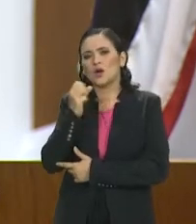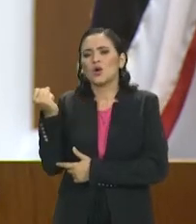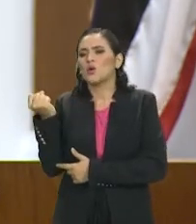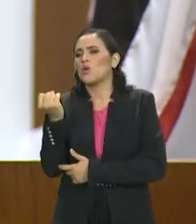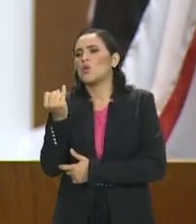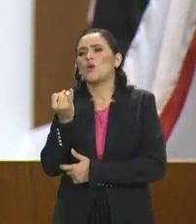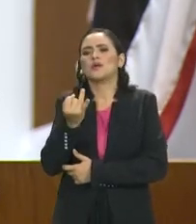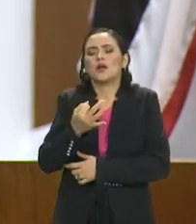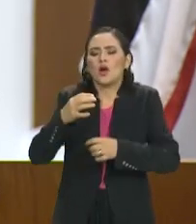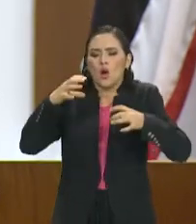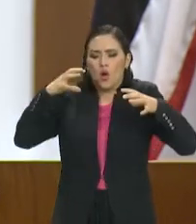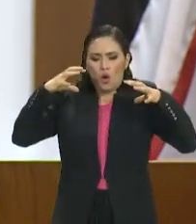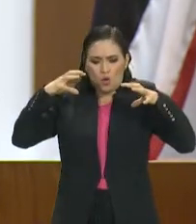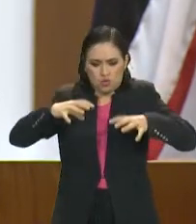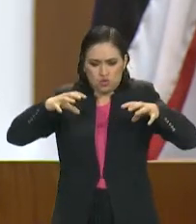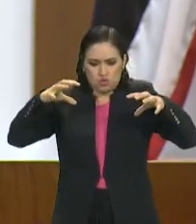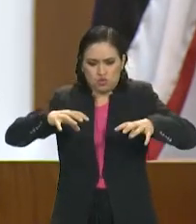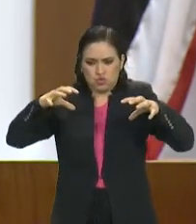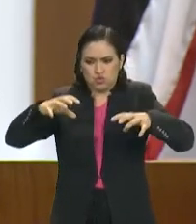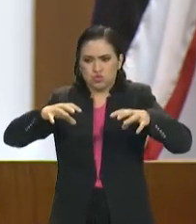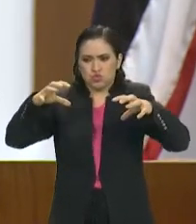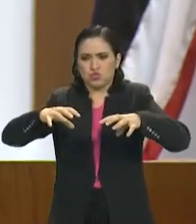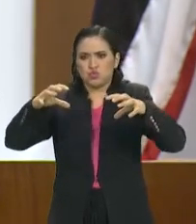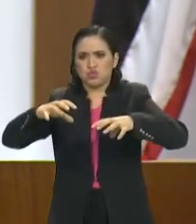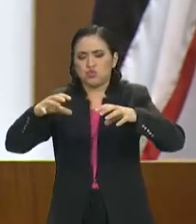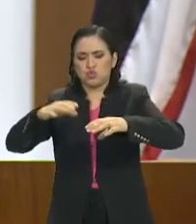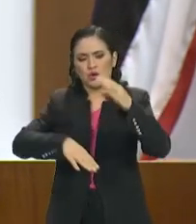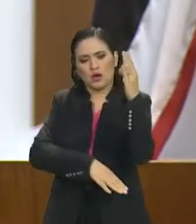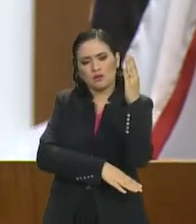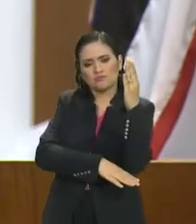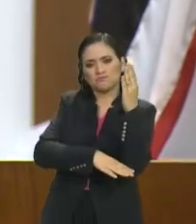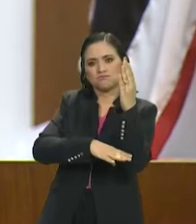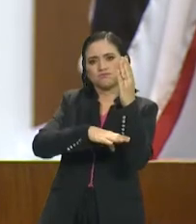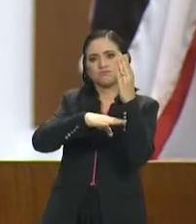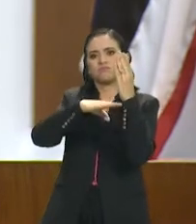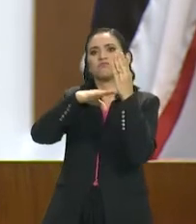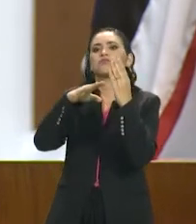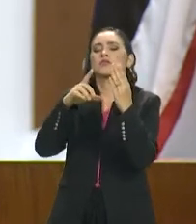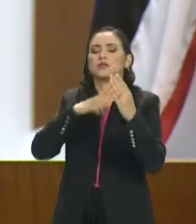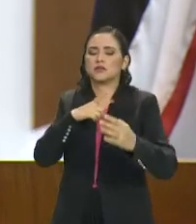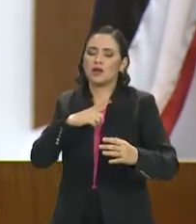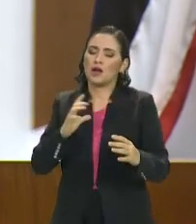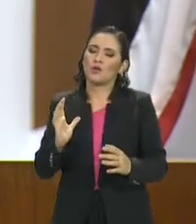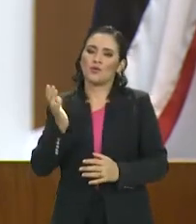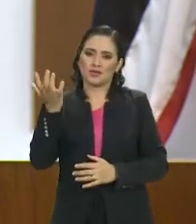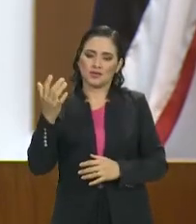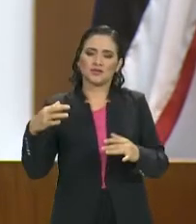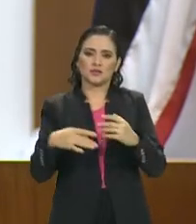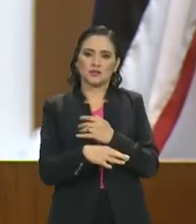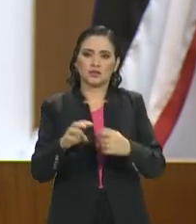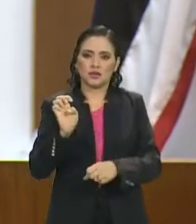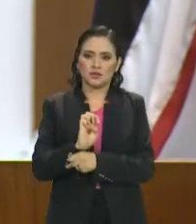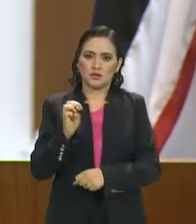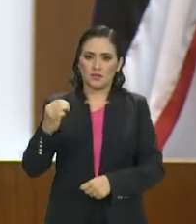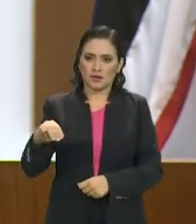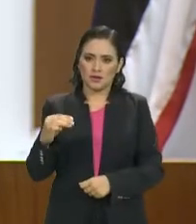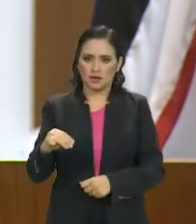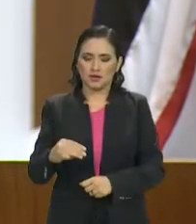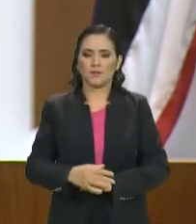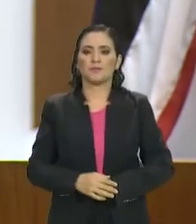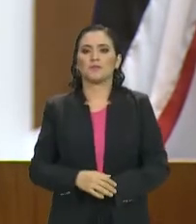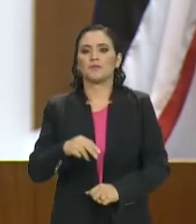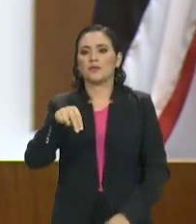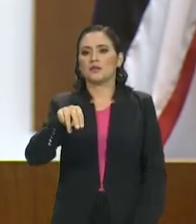de alagamentos, de enchentes que estão havendo nas cidades do estado do Maranhão. Nina Rodrigues não é